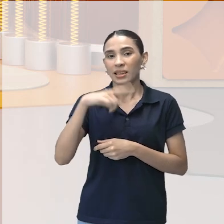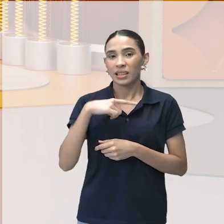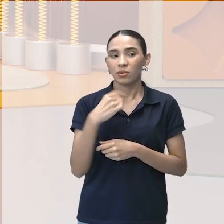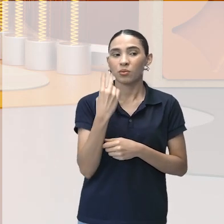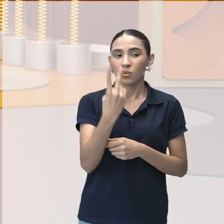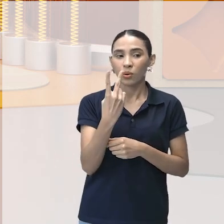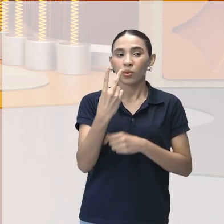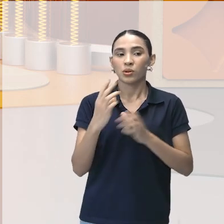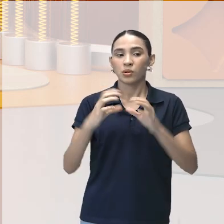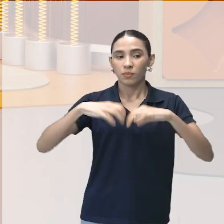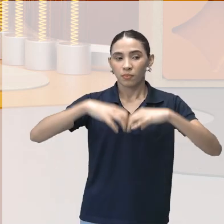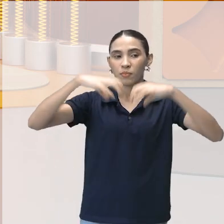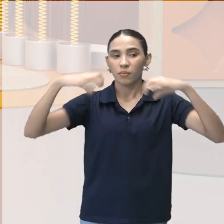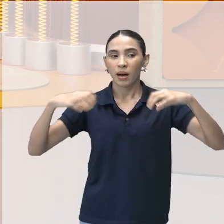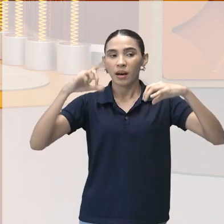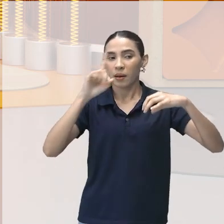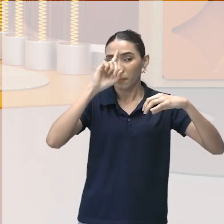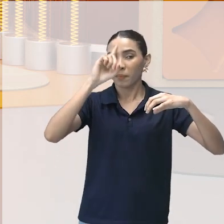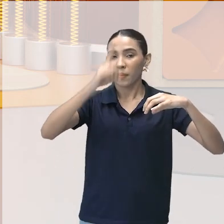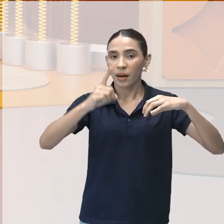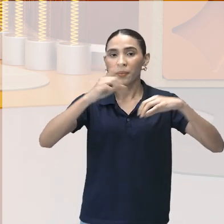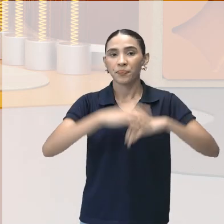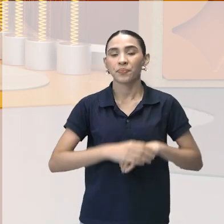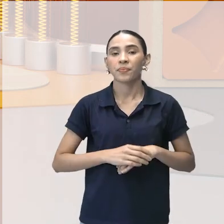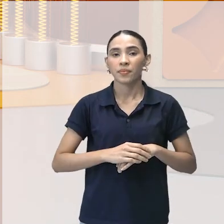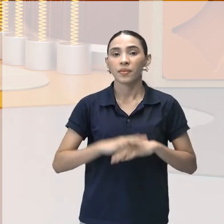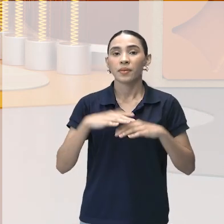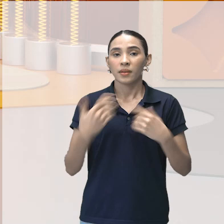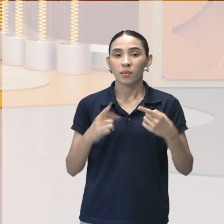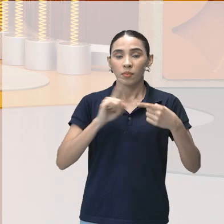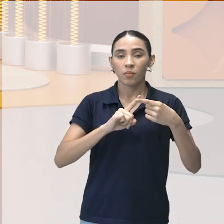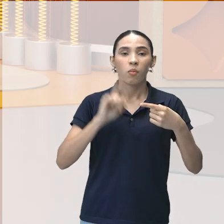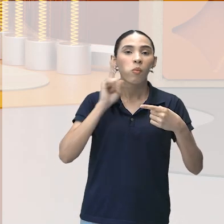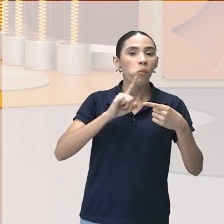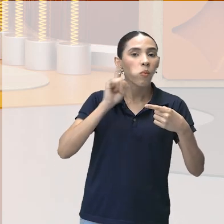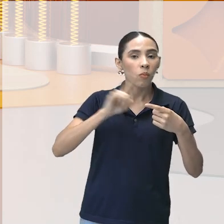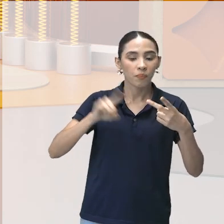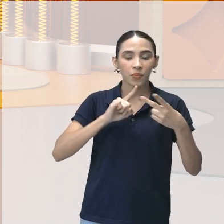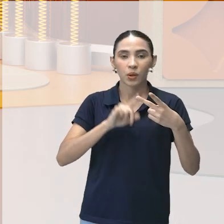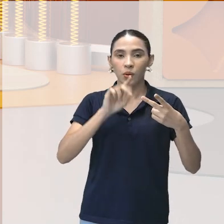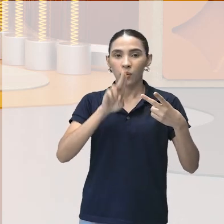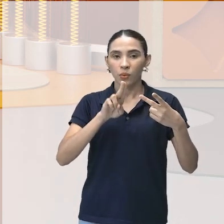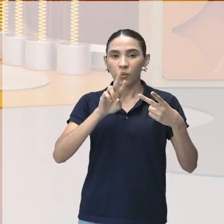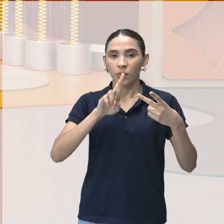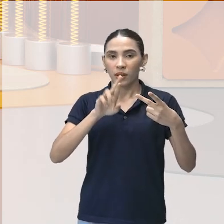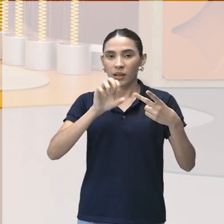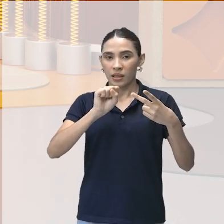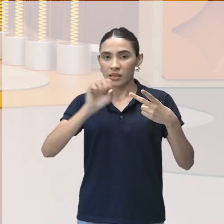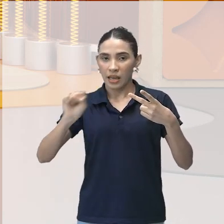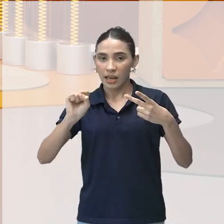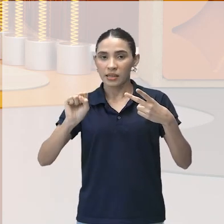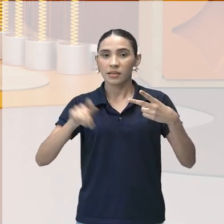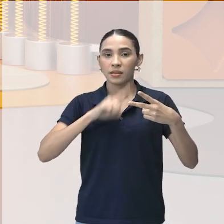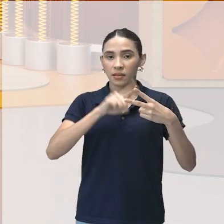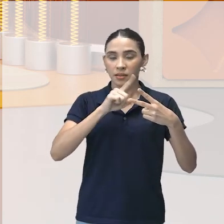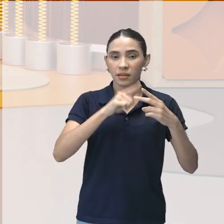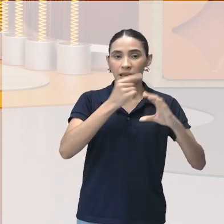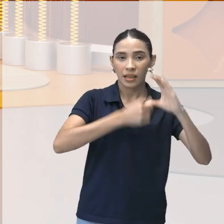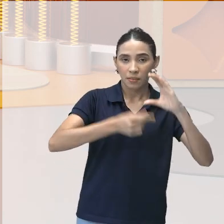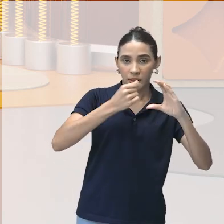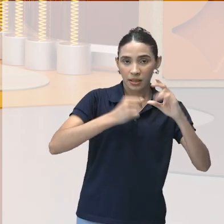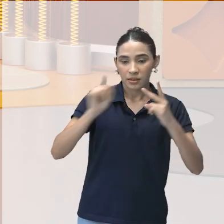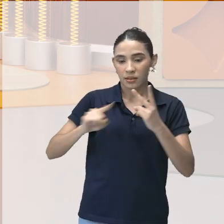comentei também com vocês. E esses polos de poder eram Estados Unidos e União Soviética. Estados Unidos capitalista,